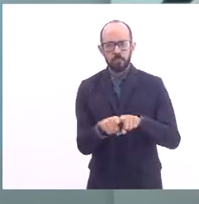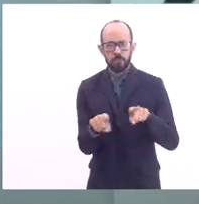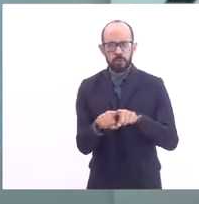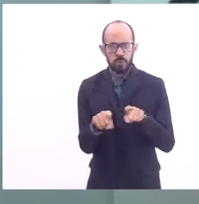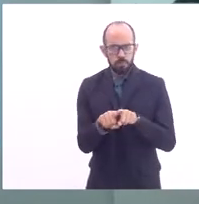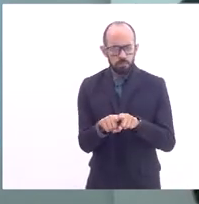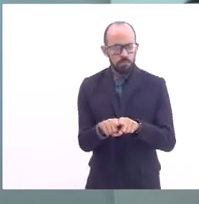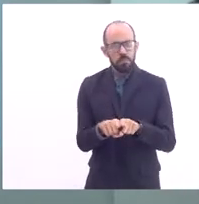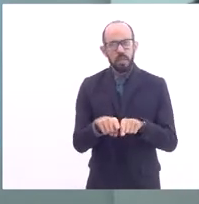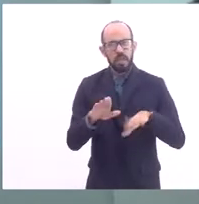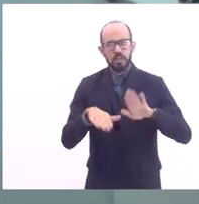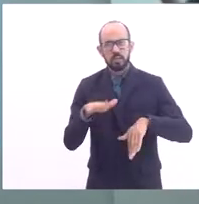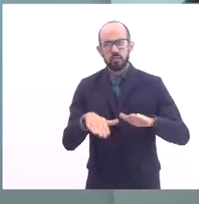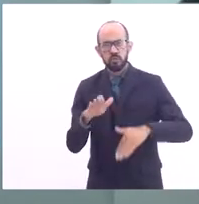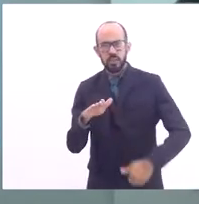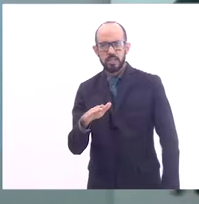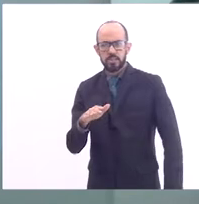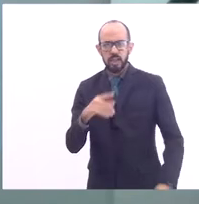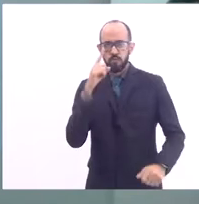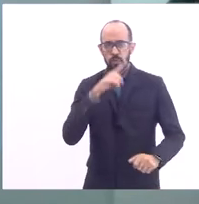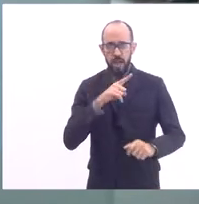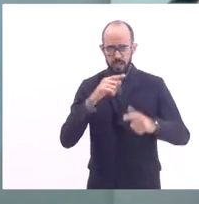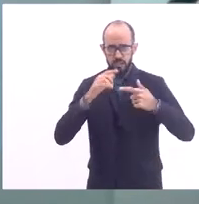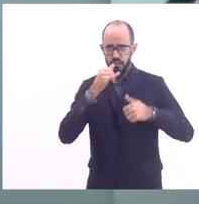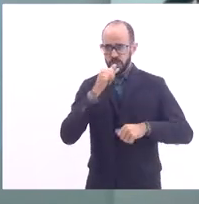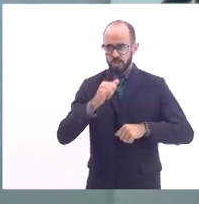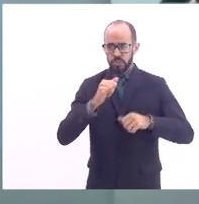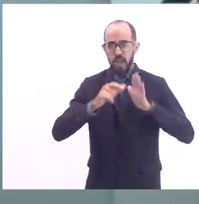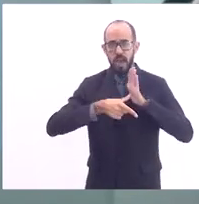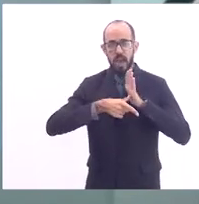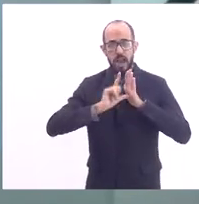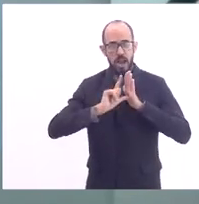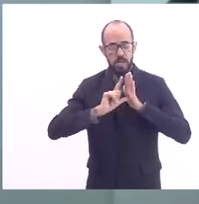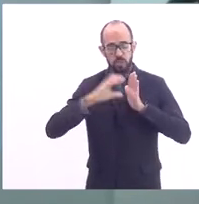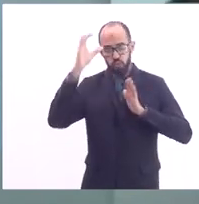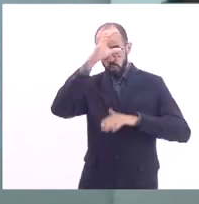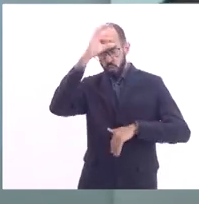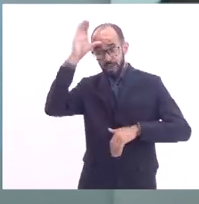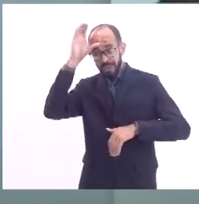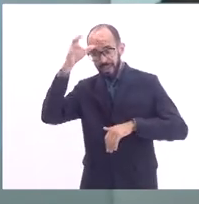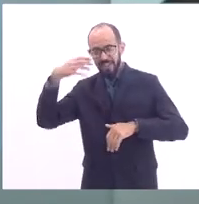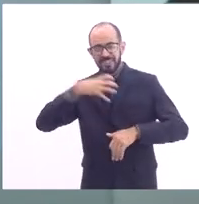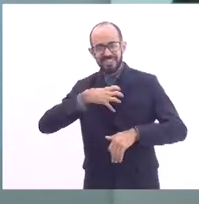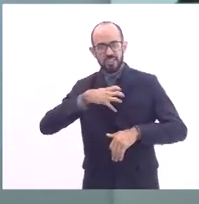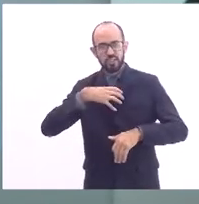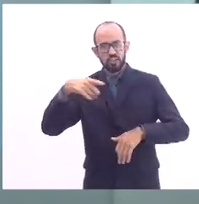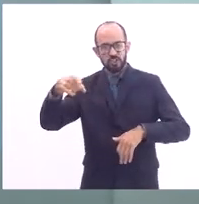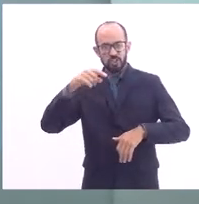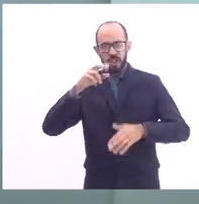Nós conseguimos identificar a interrupção até mesmo antes do cliente já direcionar uma turma para o local.